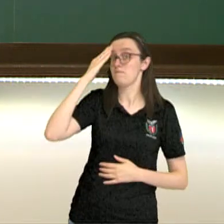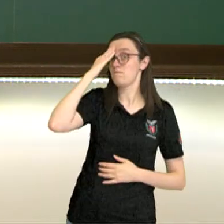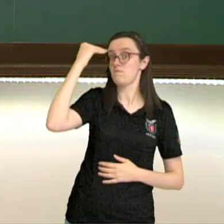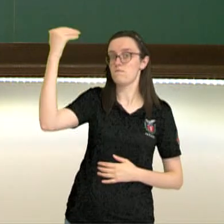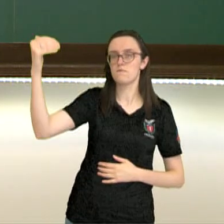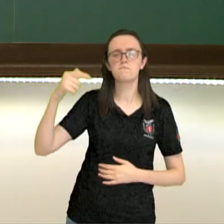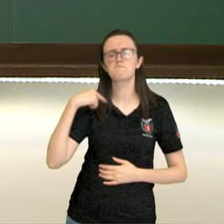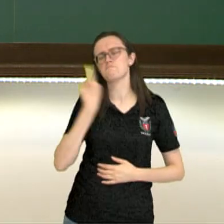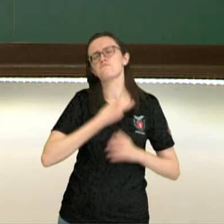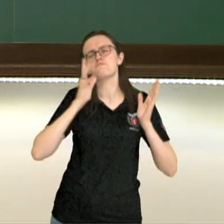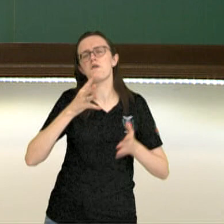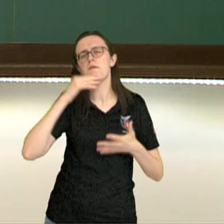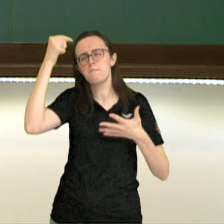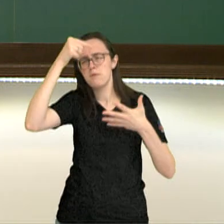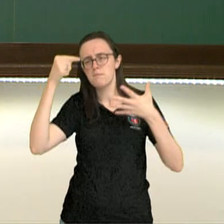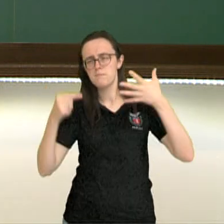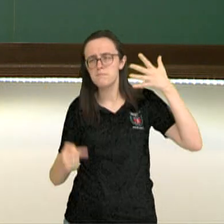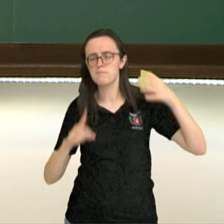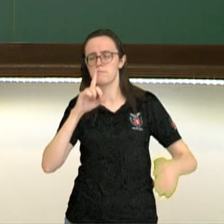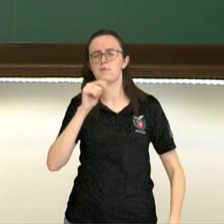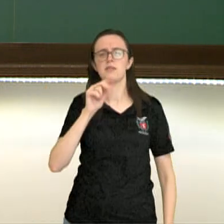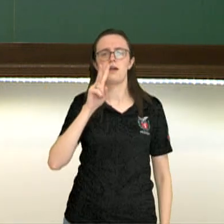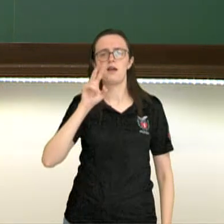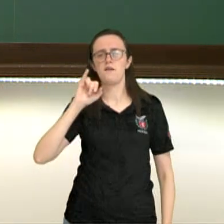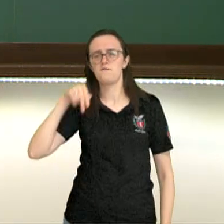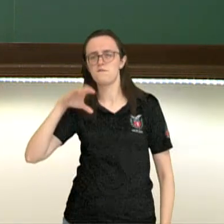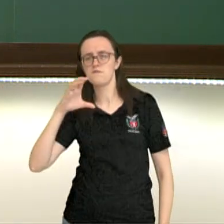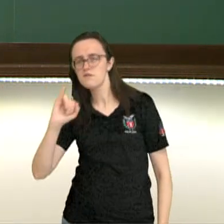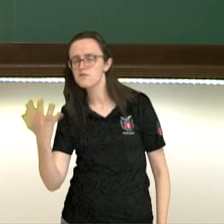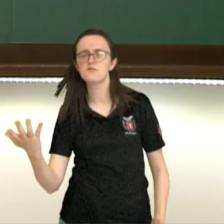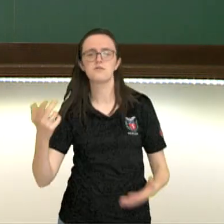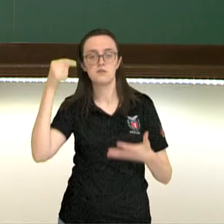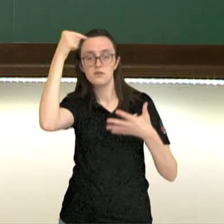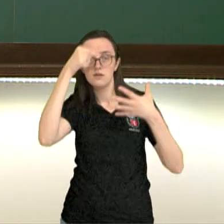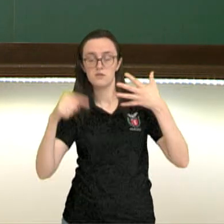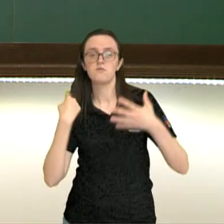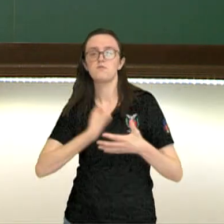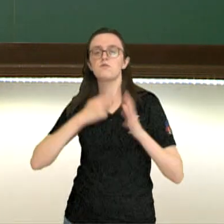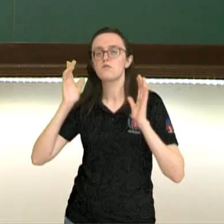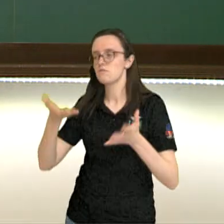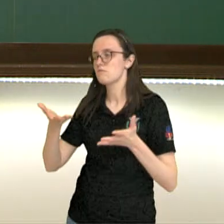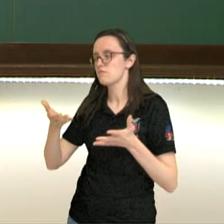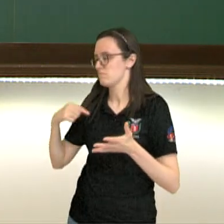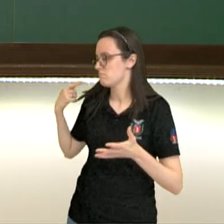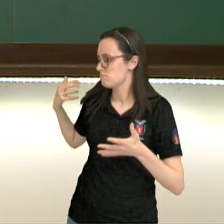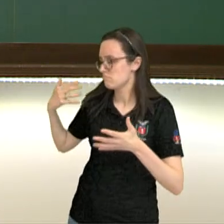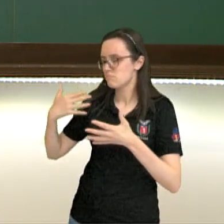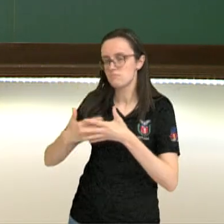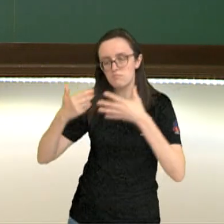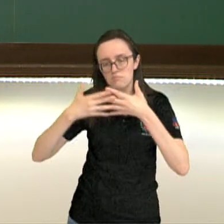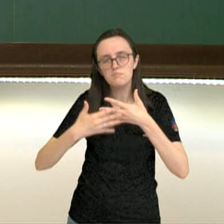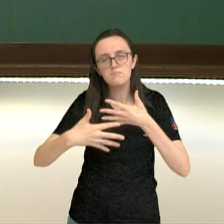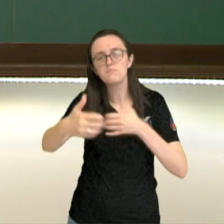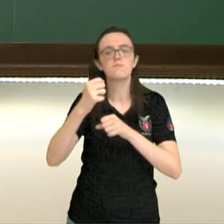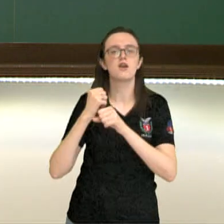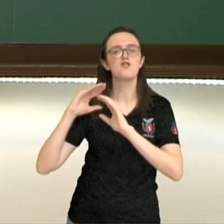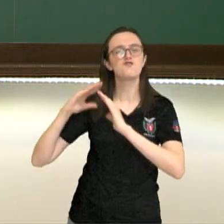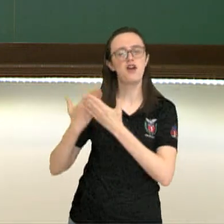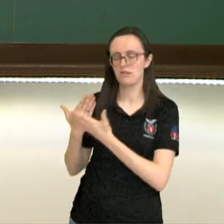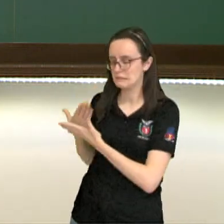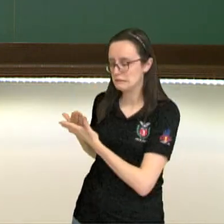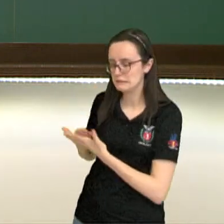da Vinci, entre outros artistas que estudamos ao longo dos nossos anos na